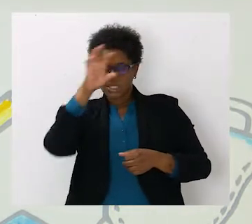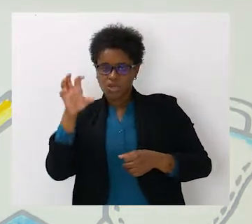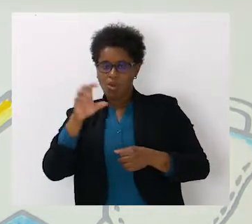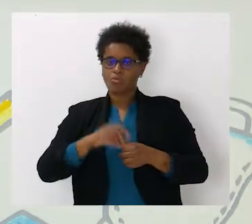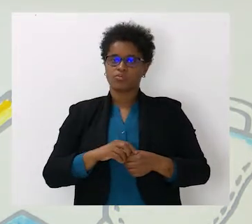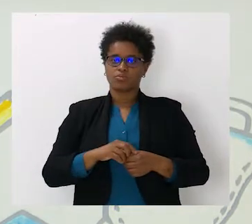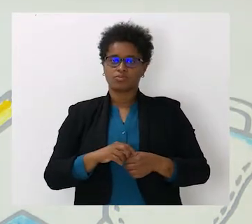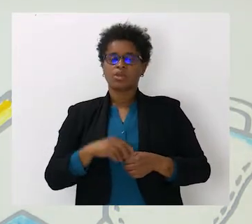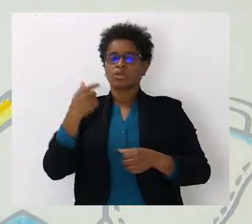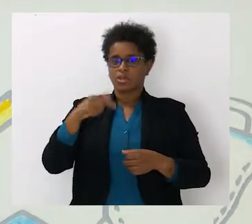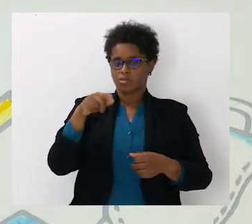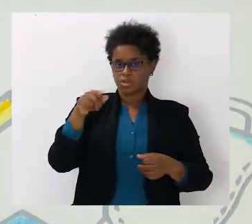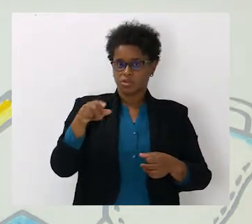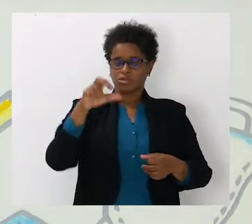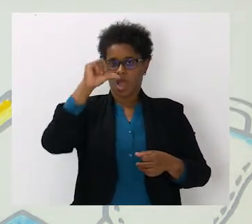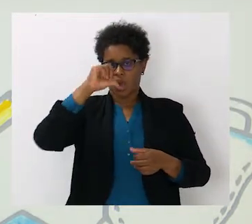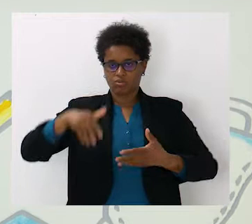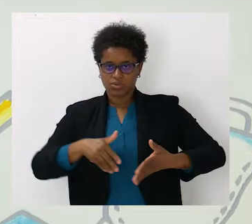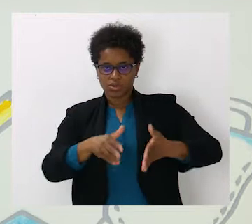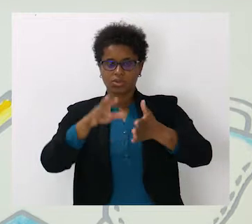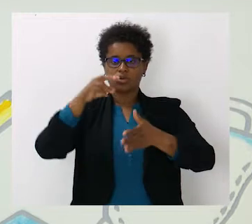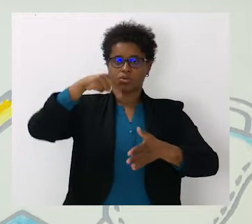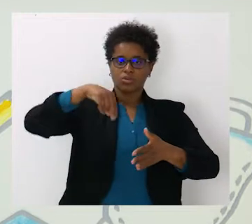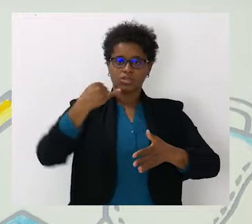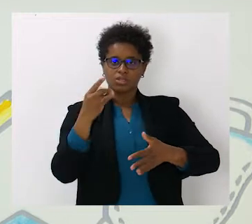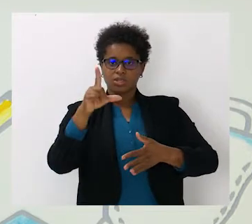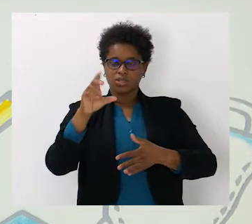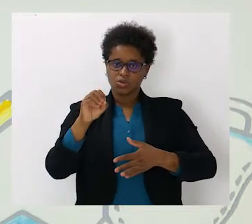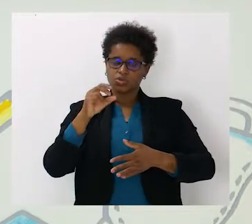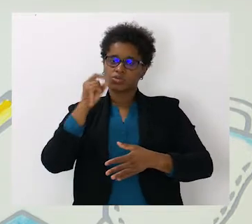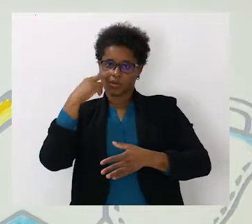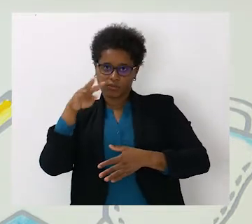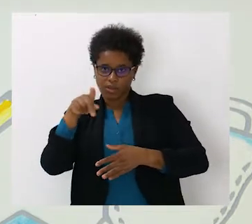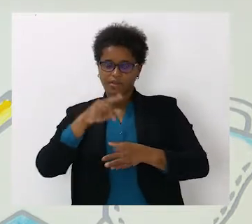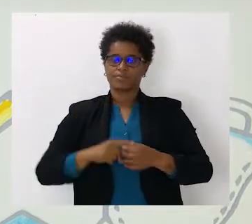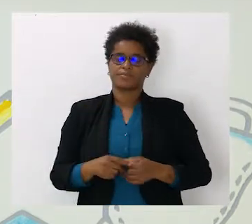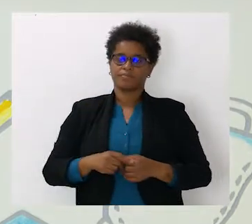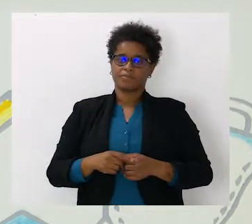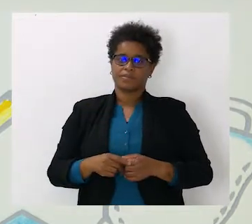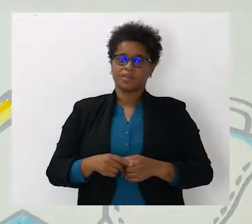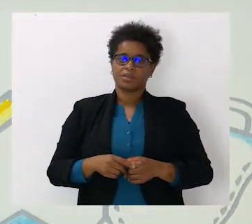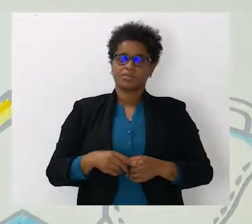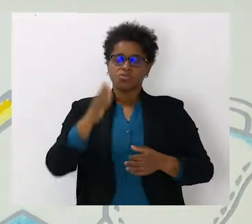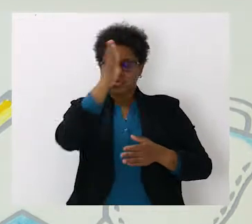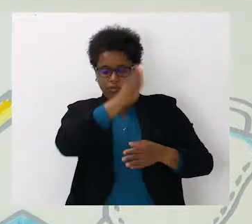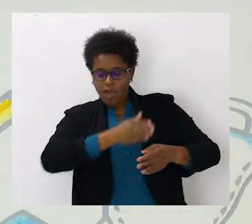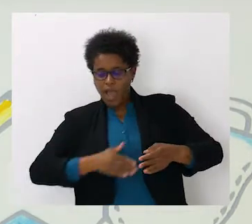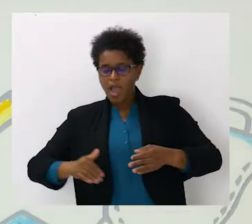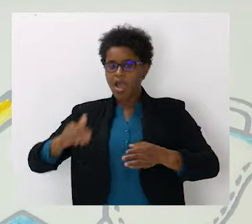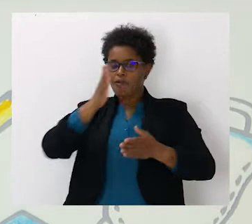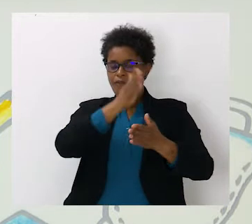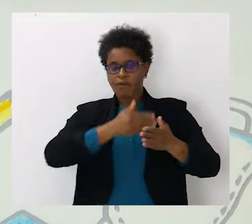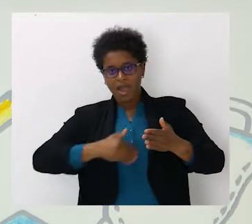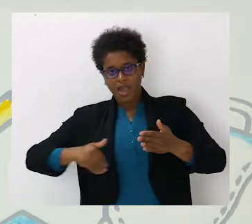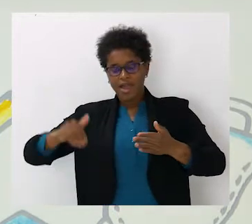Nessa região temos o rio Nilo, estão a ver? E nos